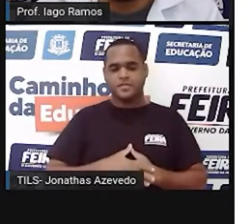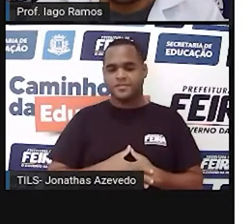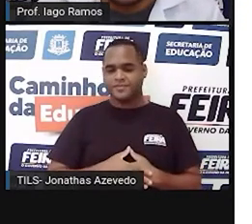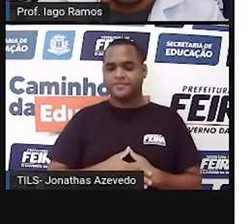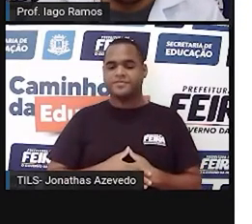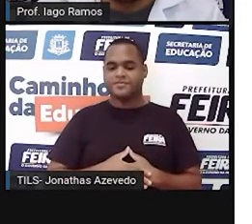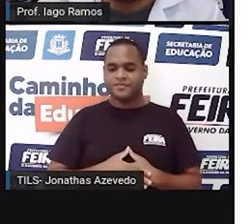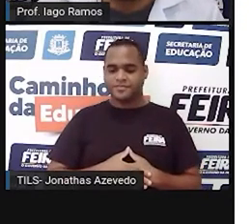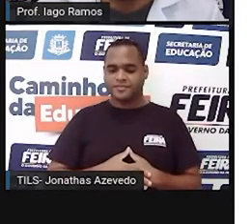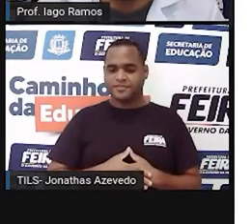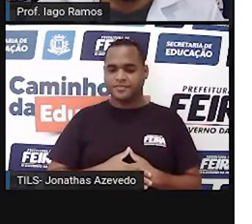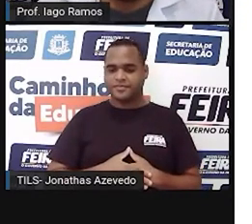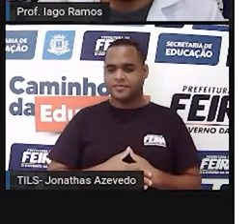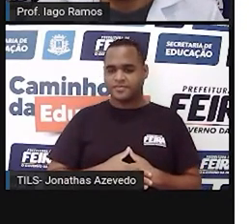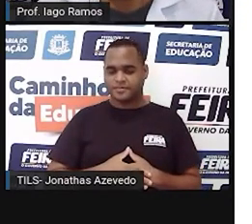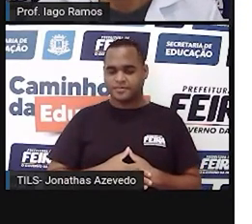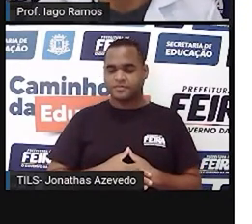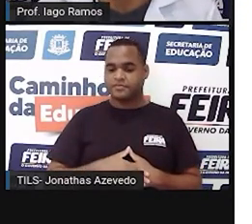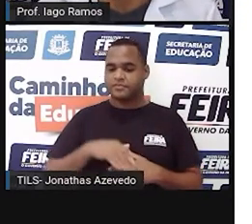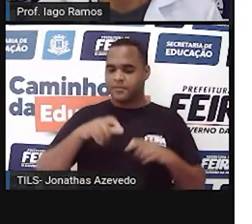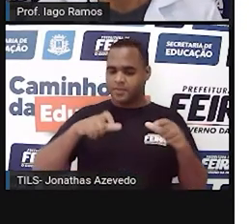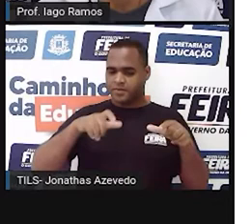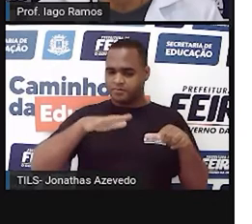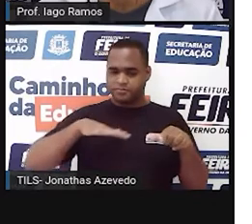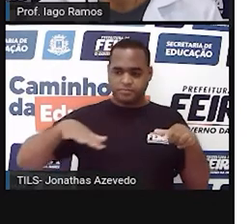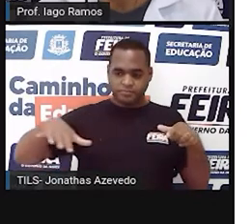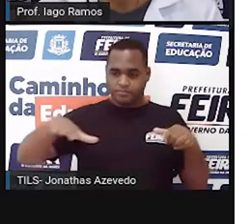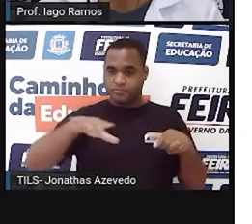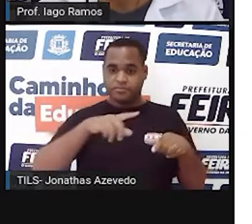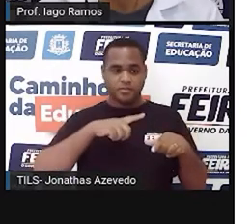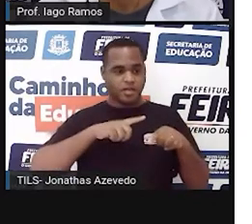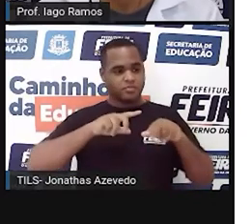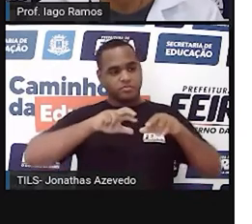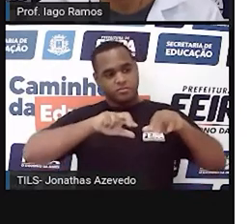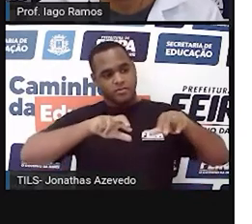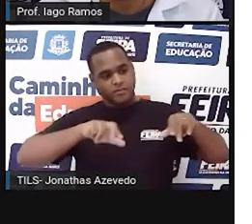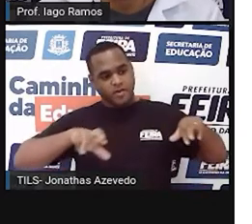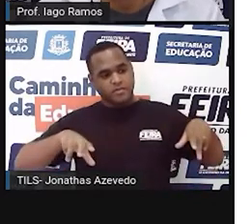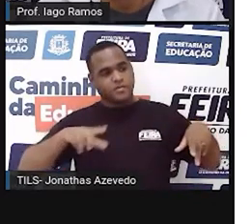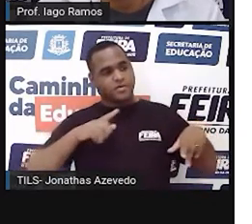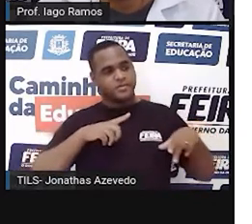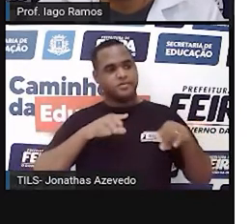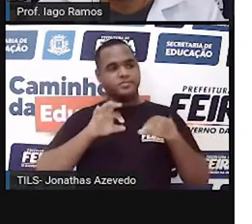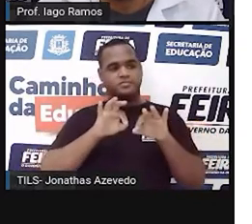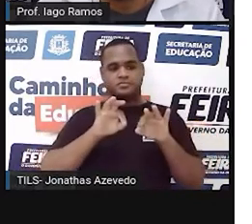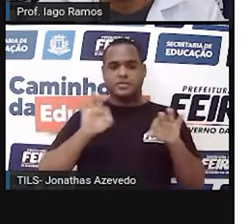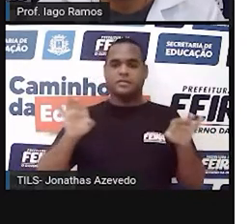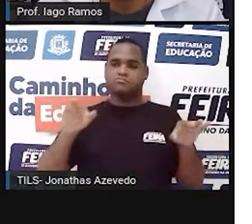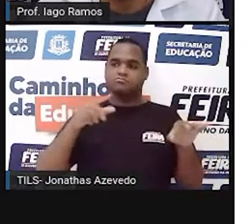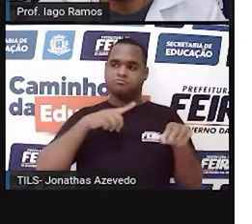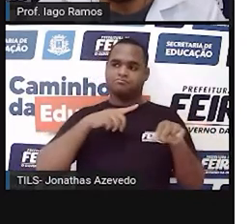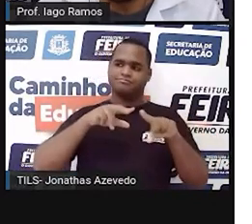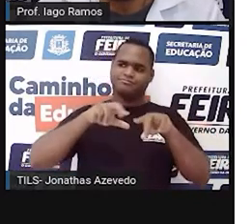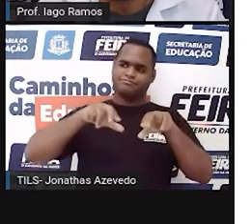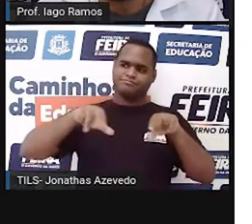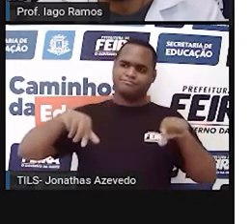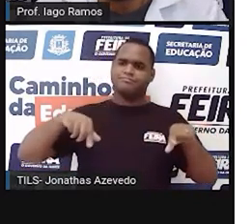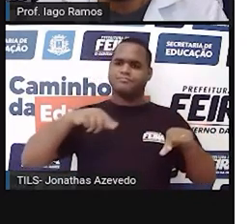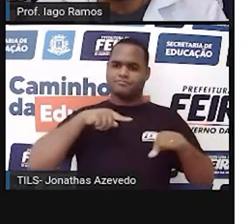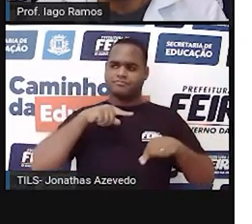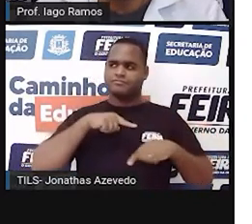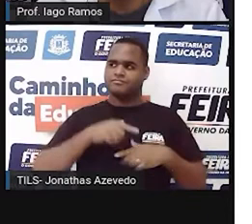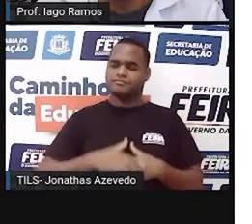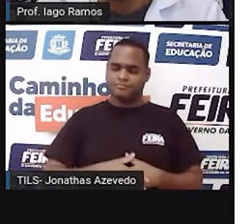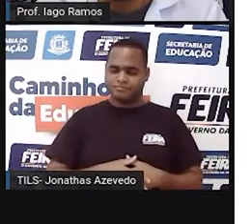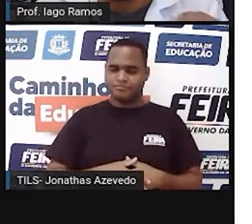Aqui, por exemplo, no espaço onde eu estou, eu consigo perceber muitas coisas que têm medidas, tá bom?